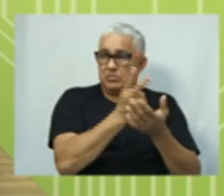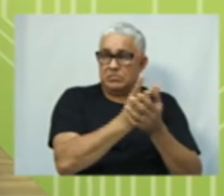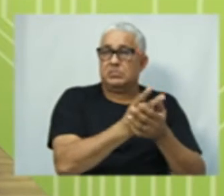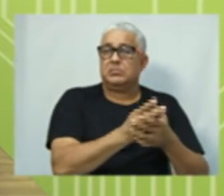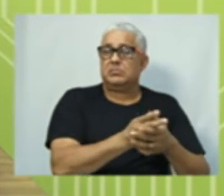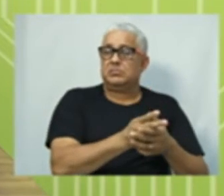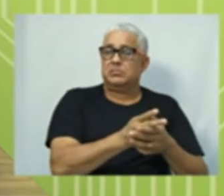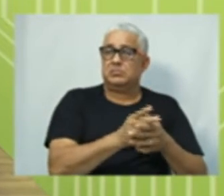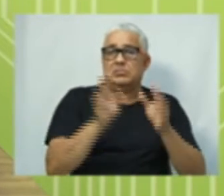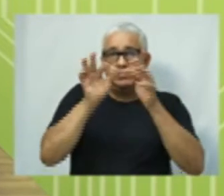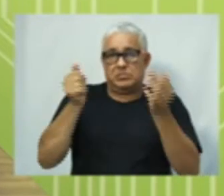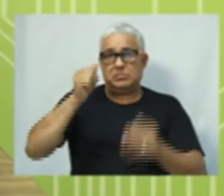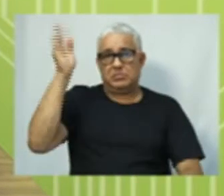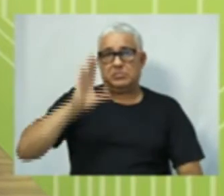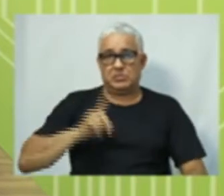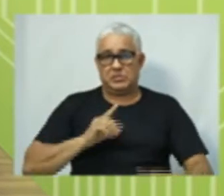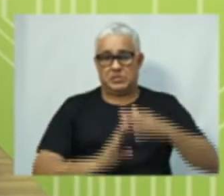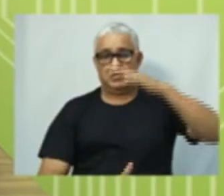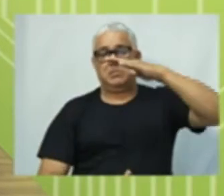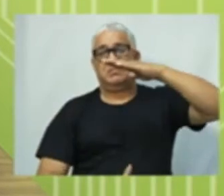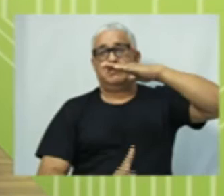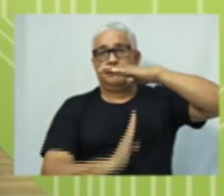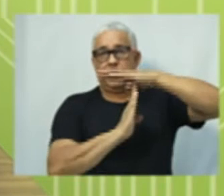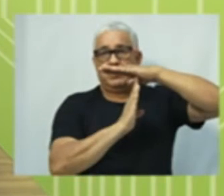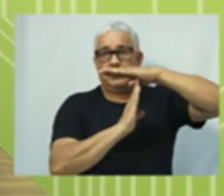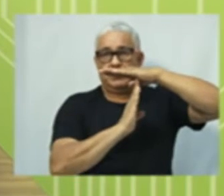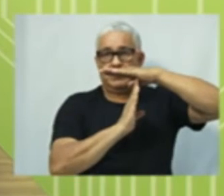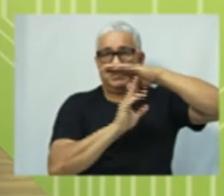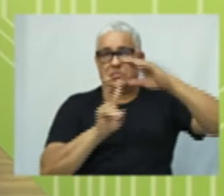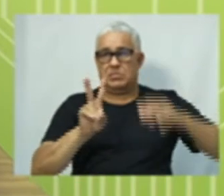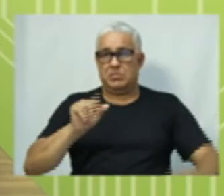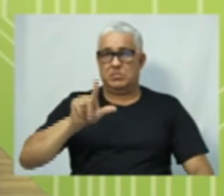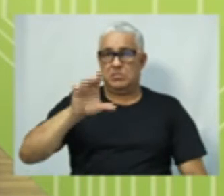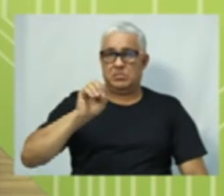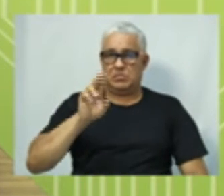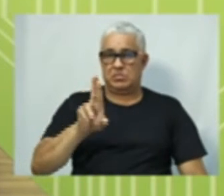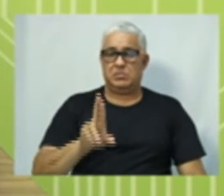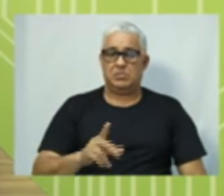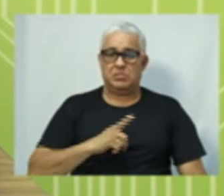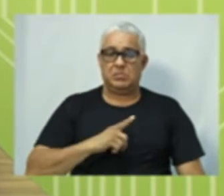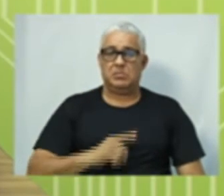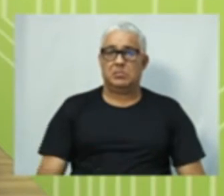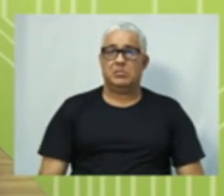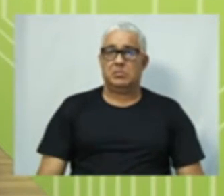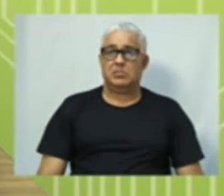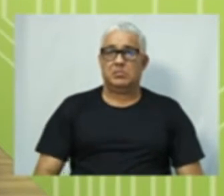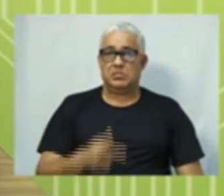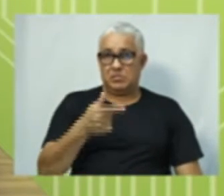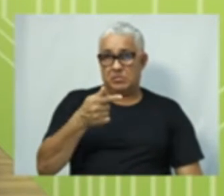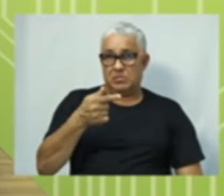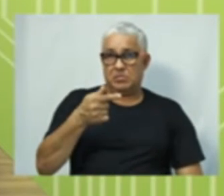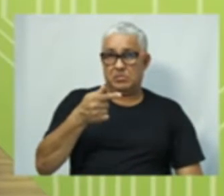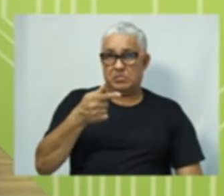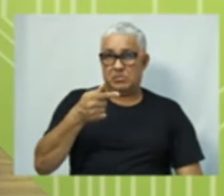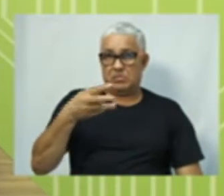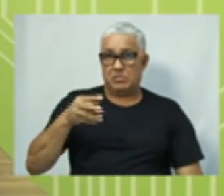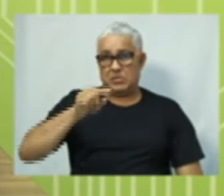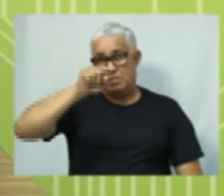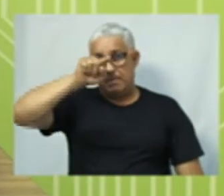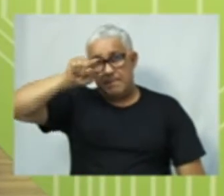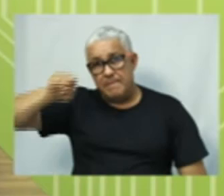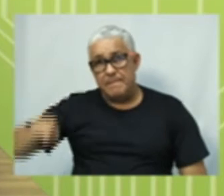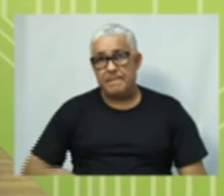Existe um valor máximo. O lucro presumido tem um teto máximo de faturamento de 73 milhões